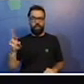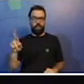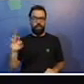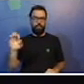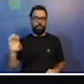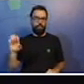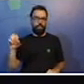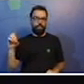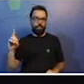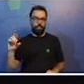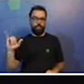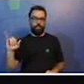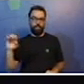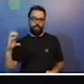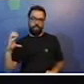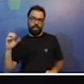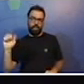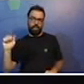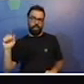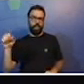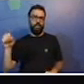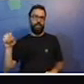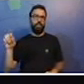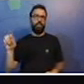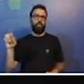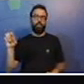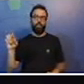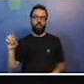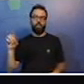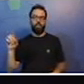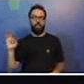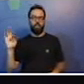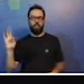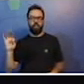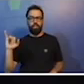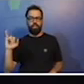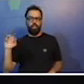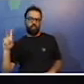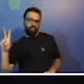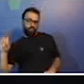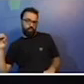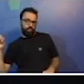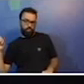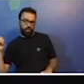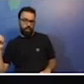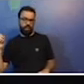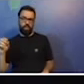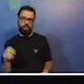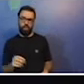2 horas. Olha aí. São, verbo ser,